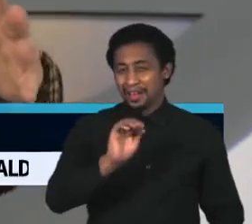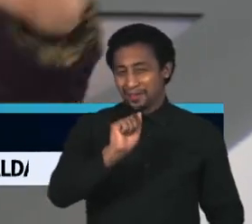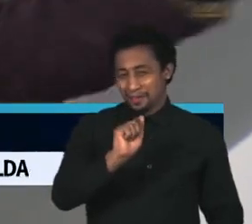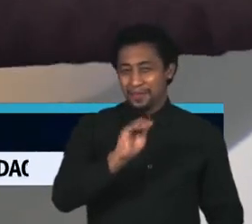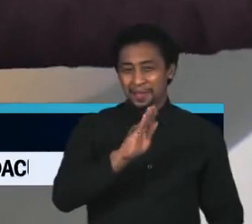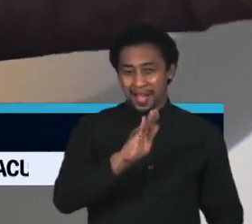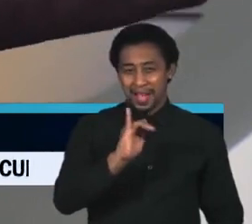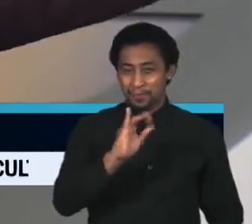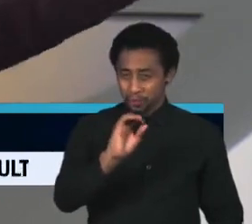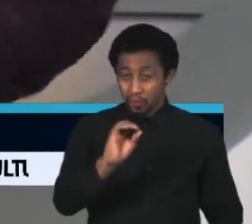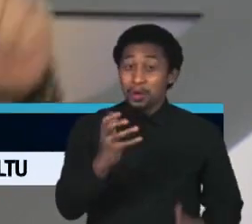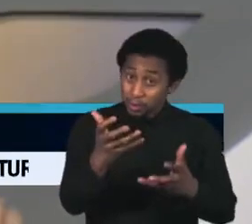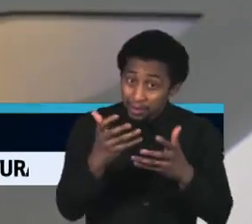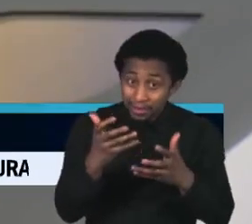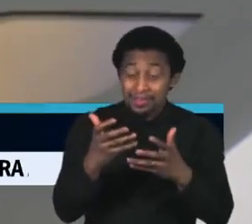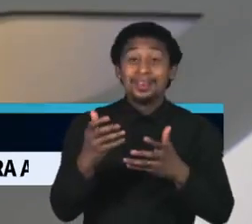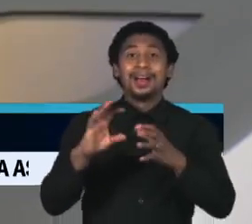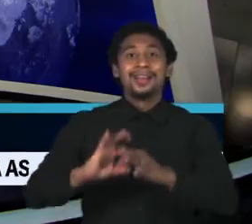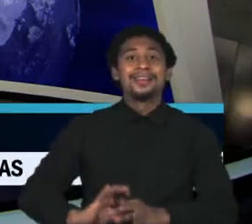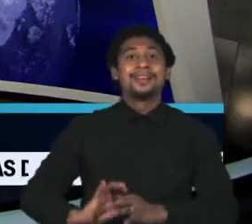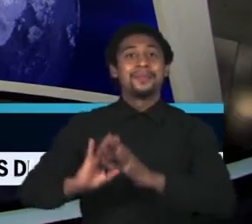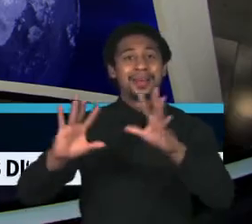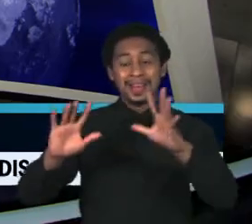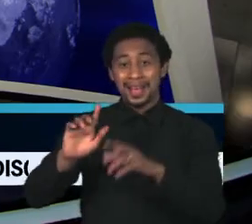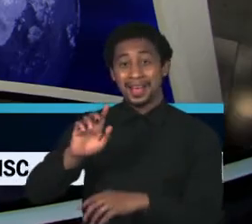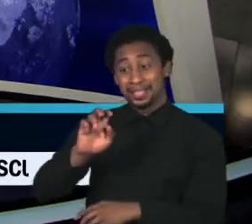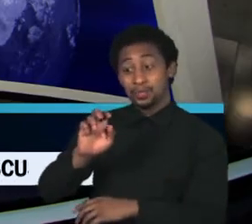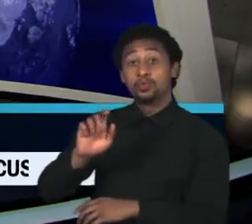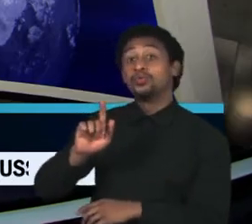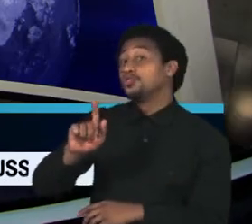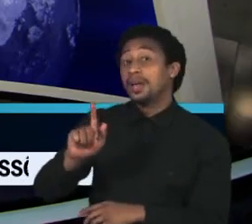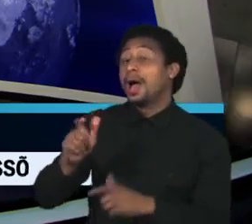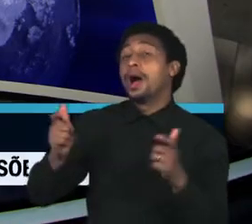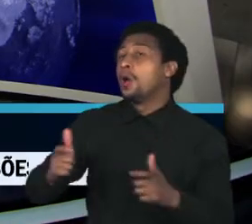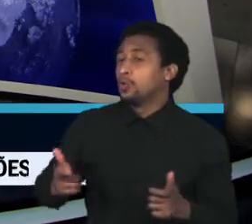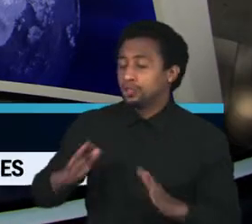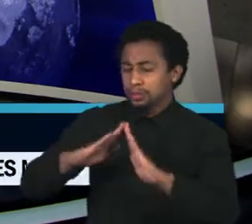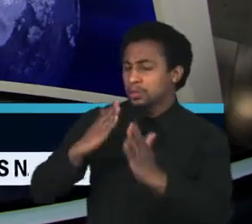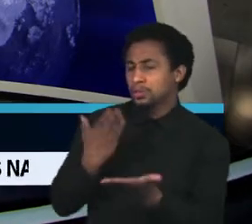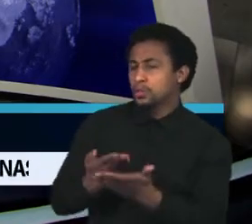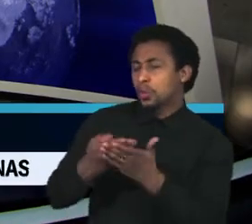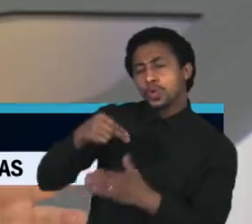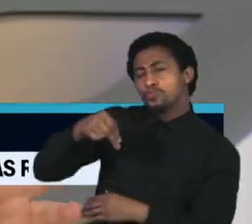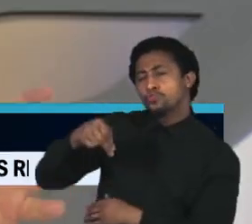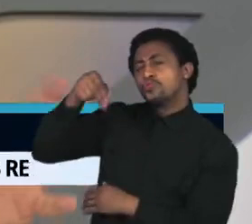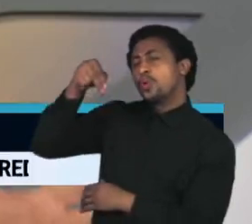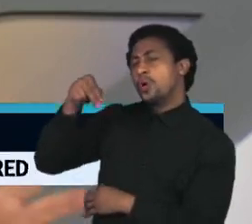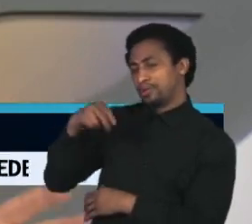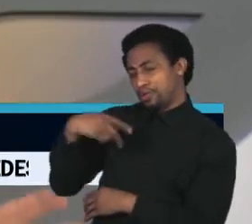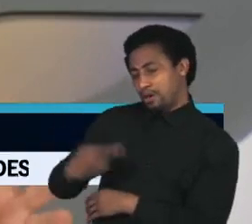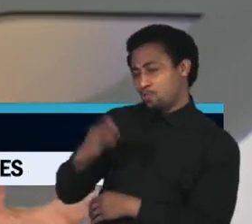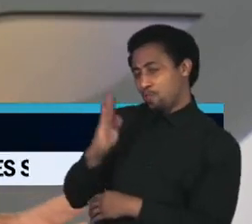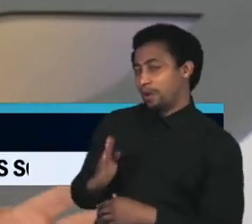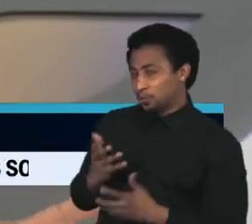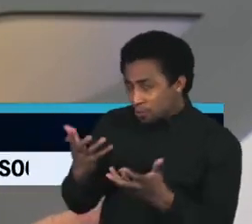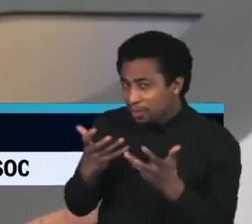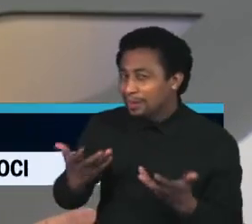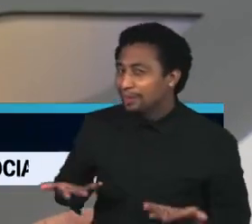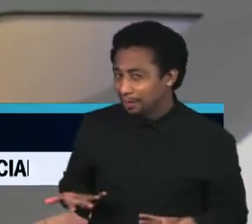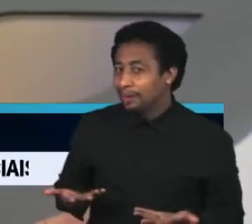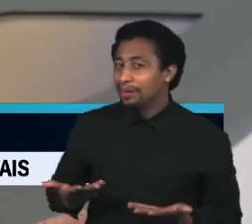inaugurado numa escola no norte do Brasil que Aliás foi um lote - em